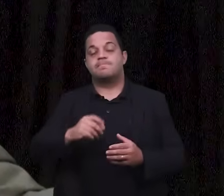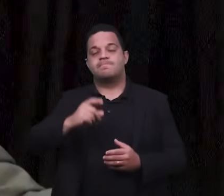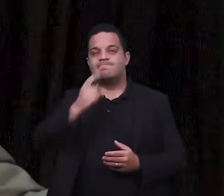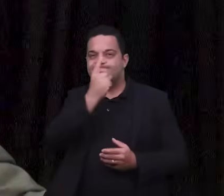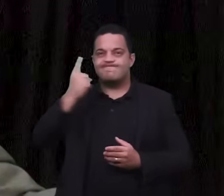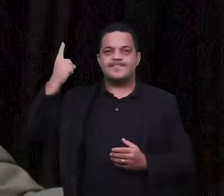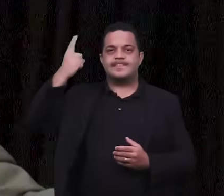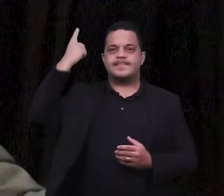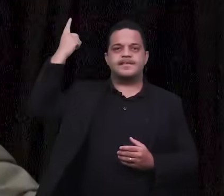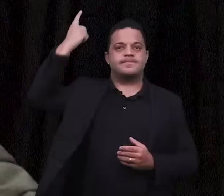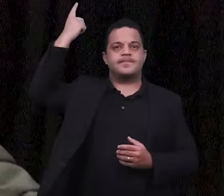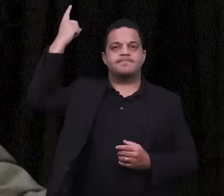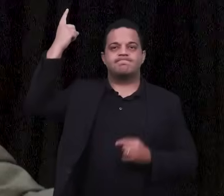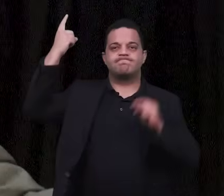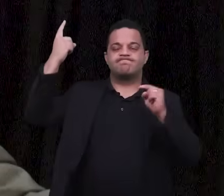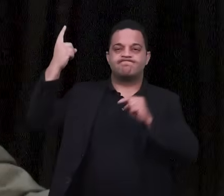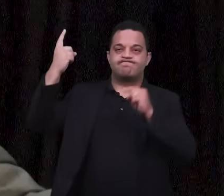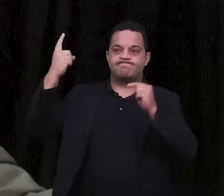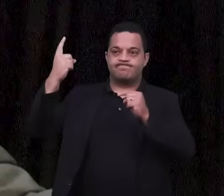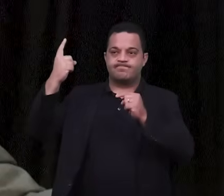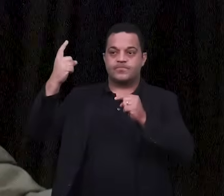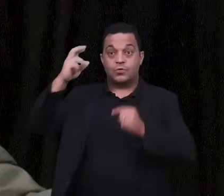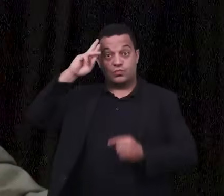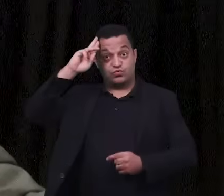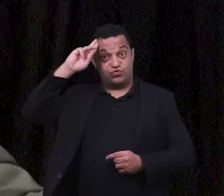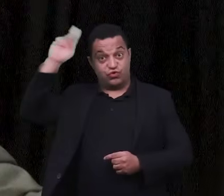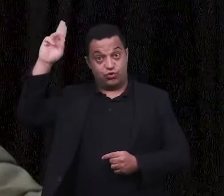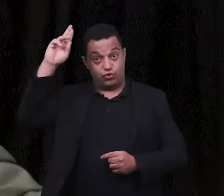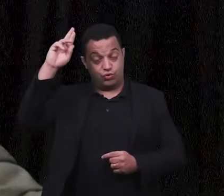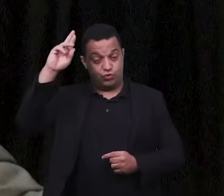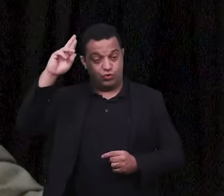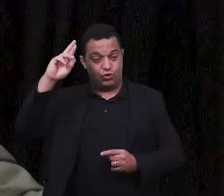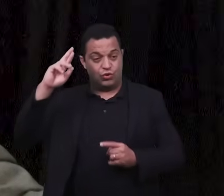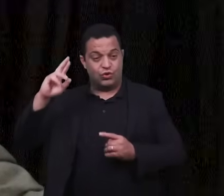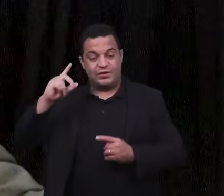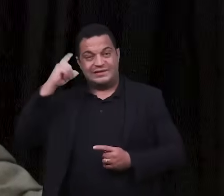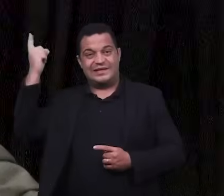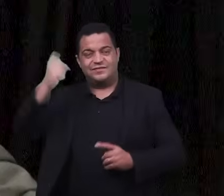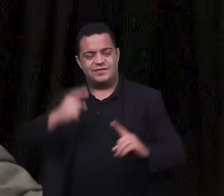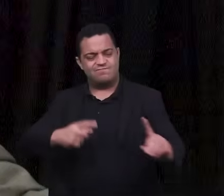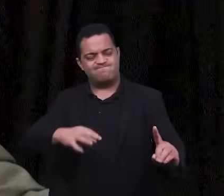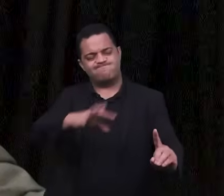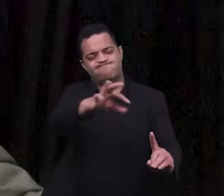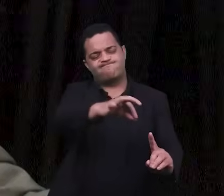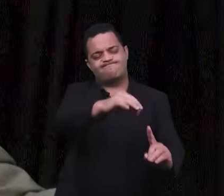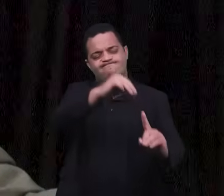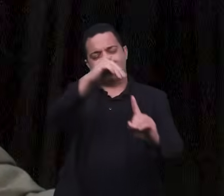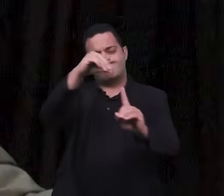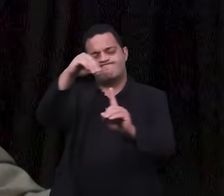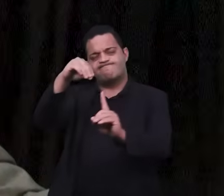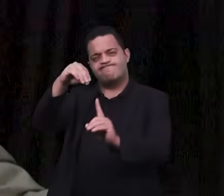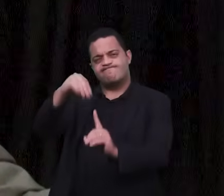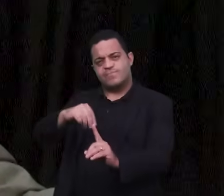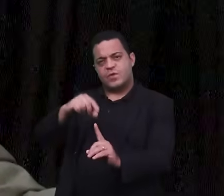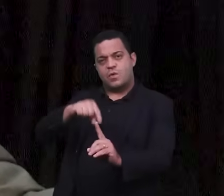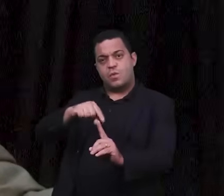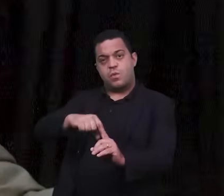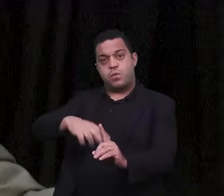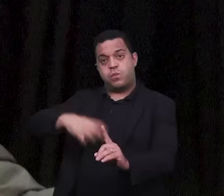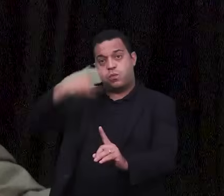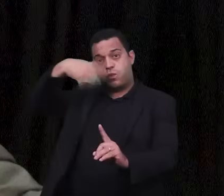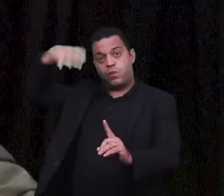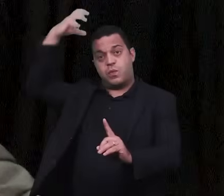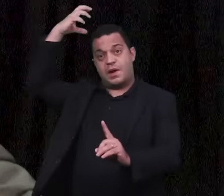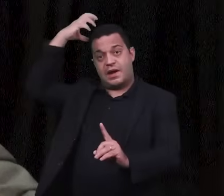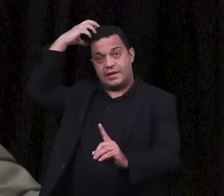Velho Testamento, quando o Senhor ungiu Davi para ser rei sobre Israel, tinha